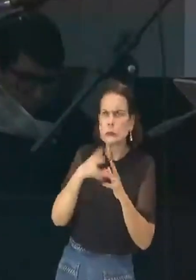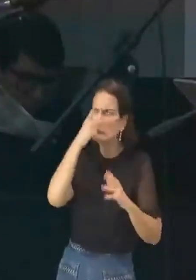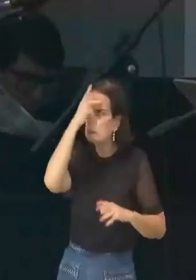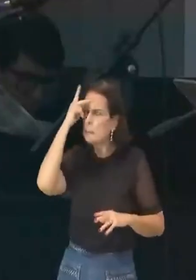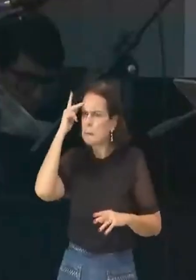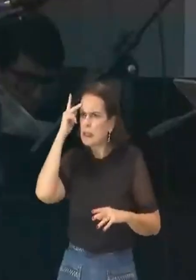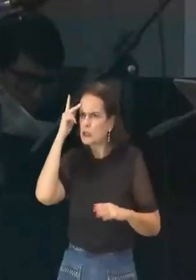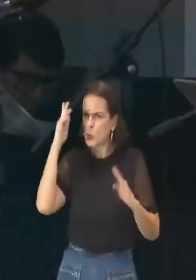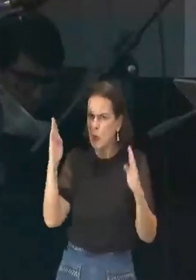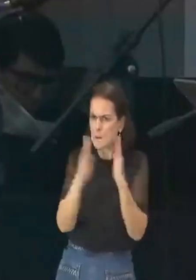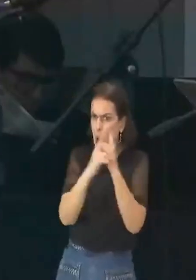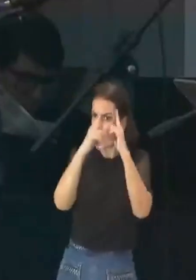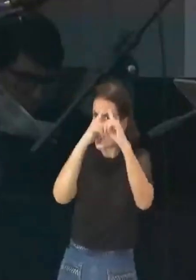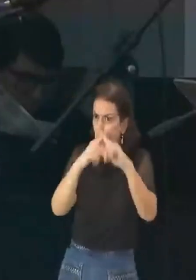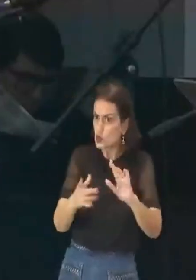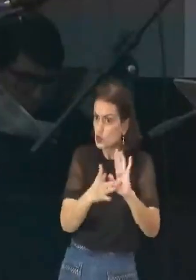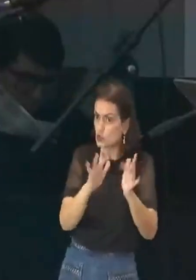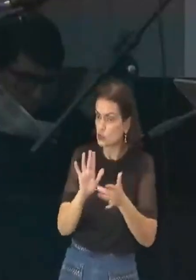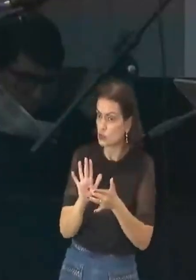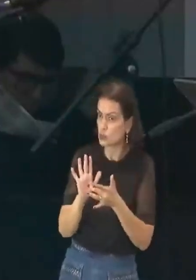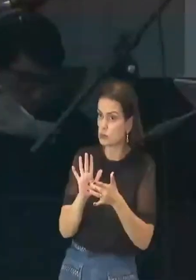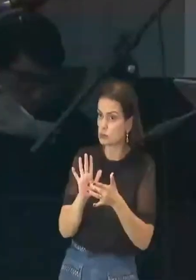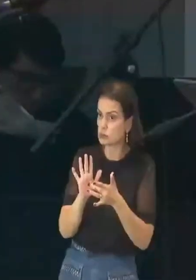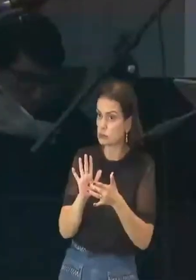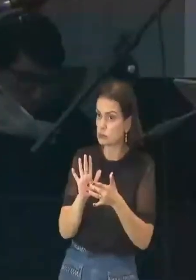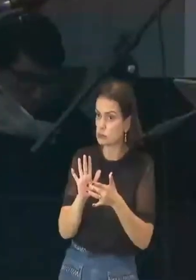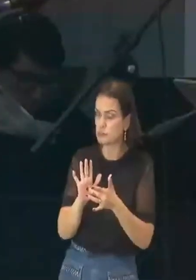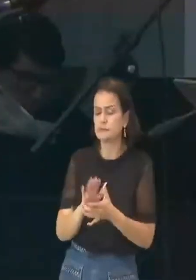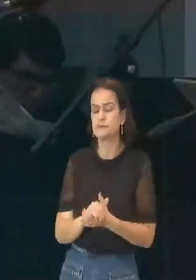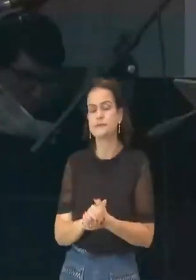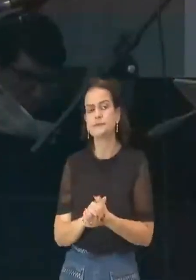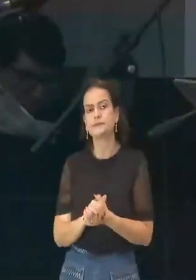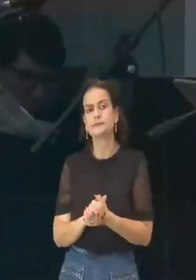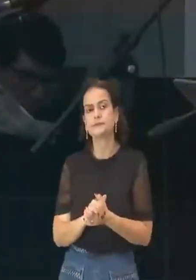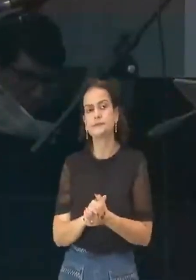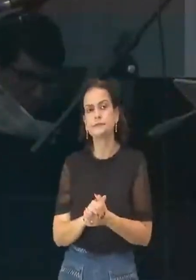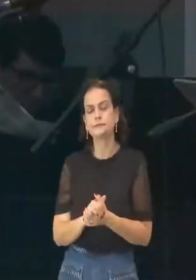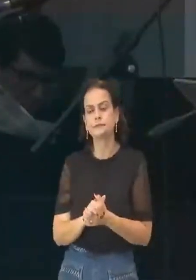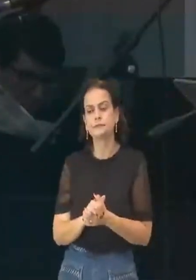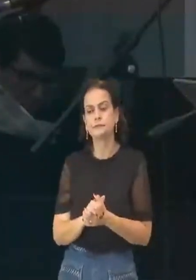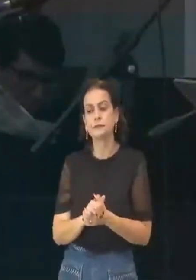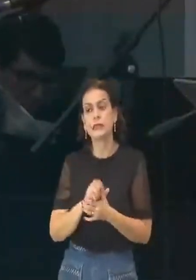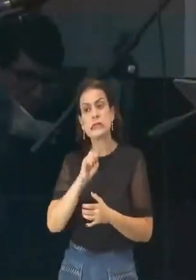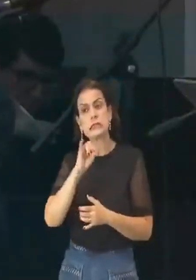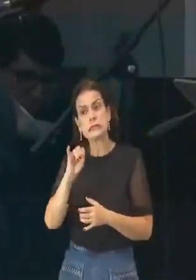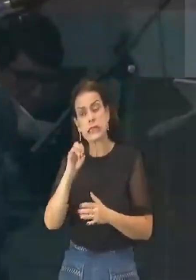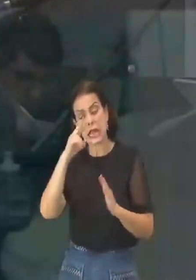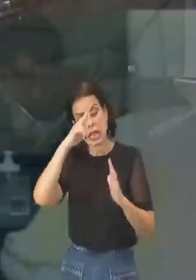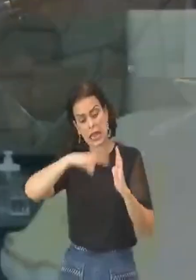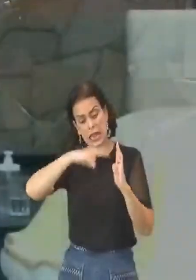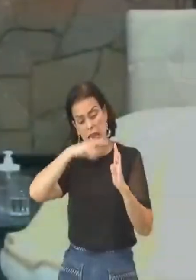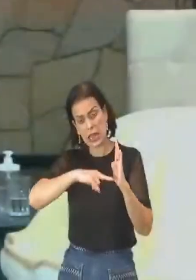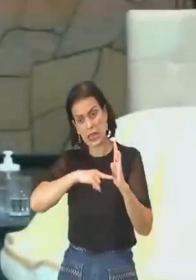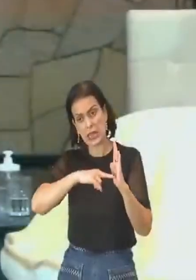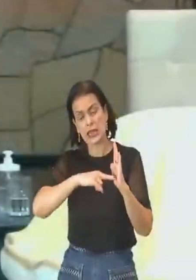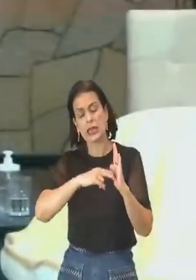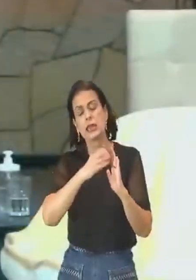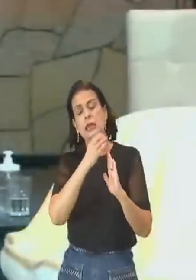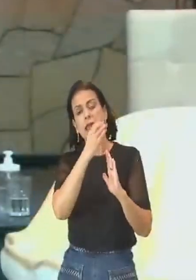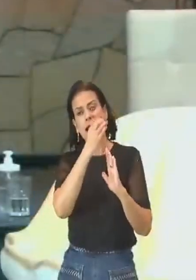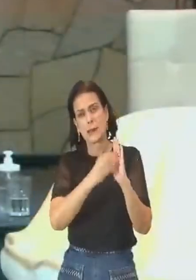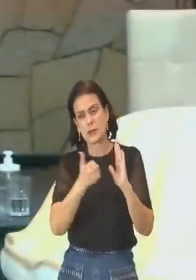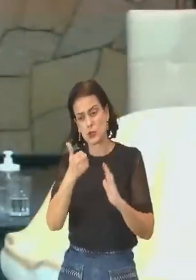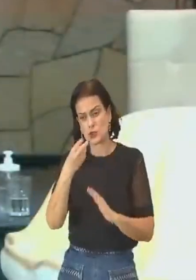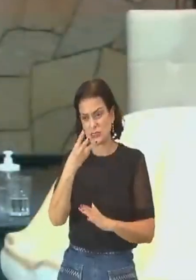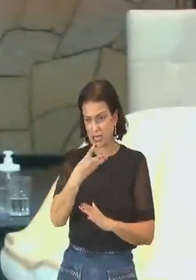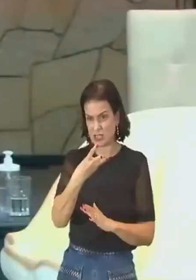estavam perseguindo ele e os seus. Se nós formos ler o capítulo 13 todo, nós